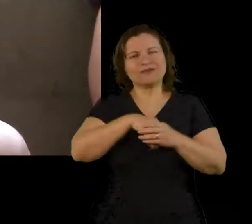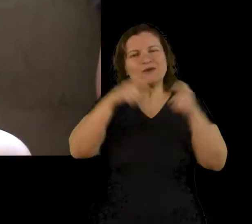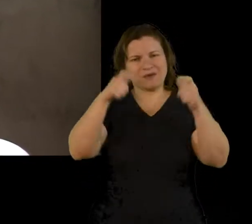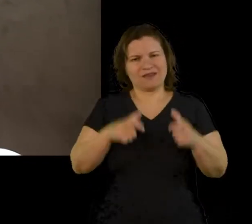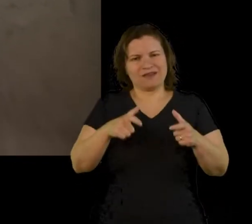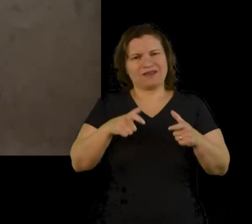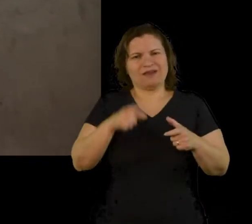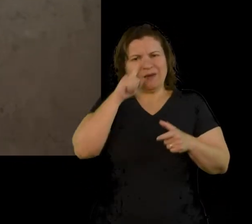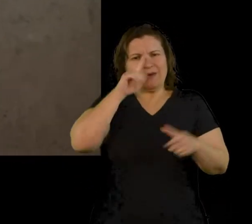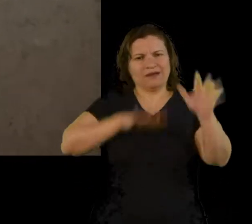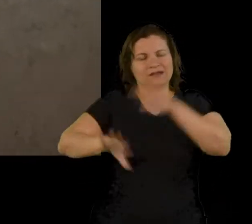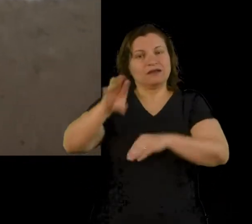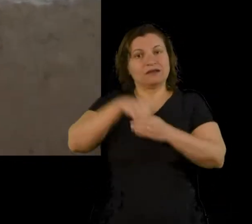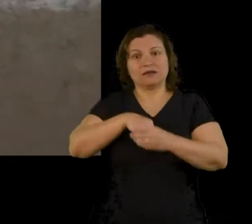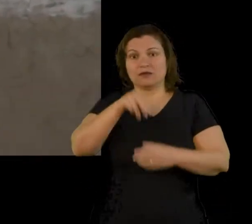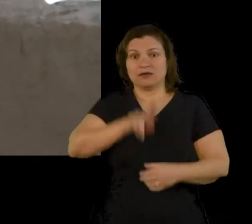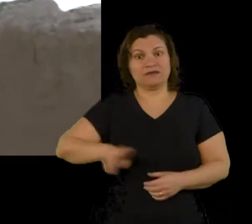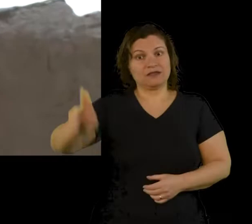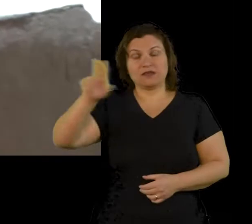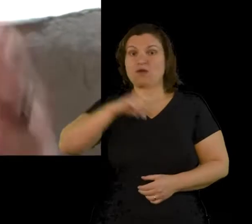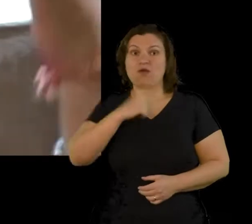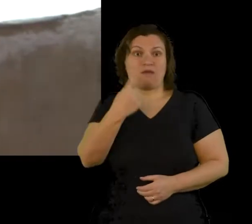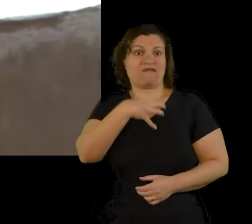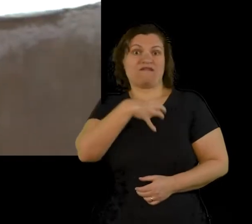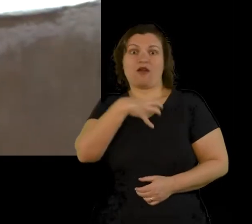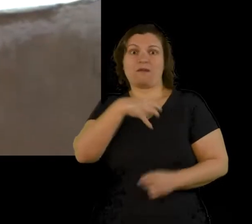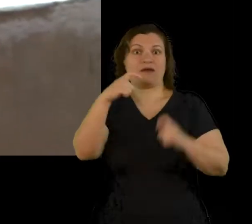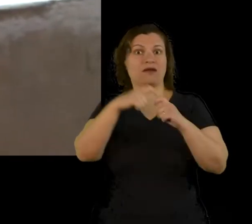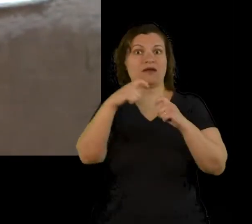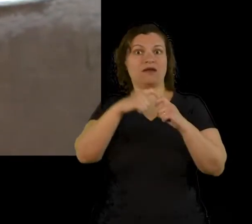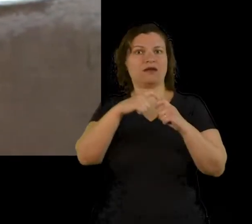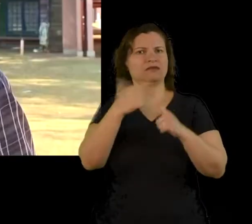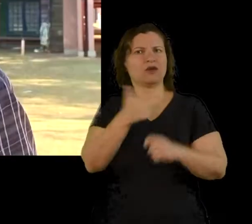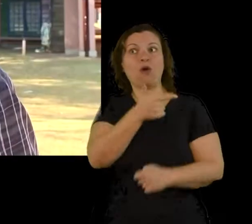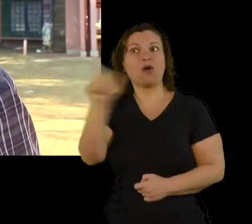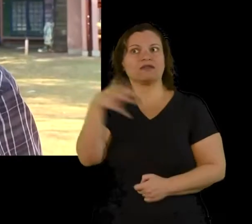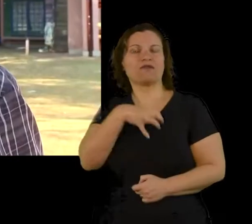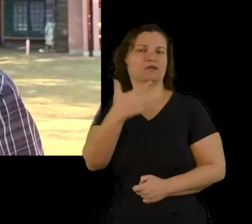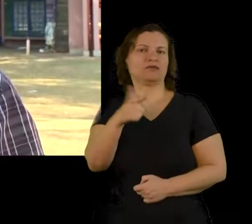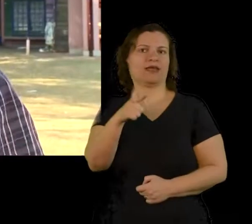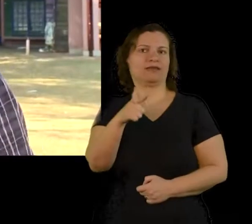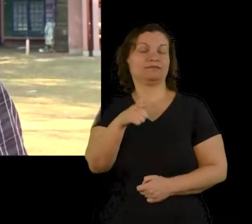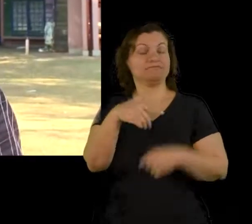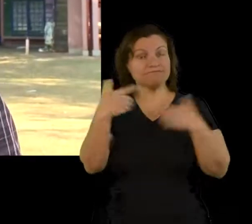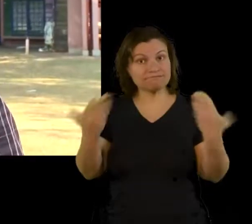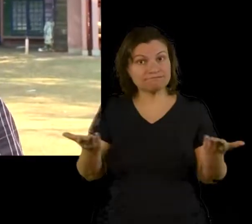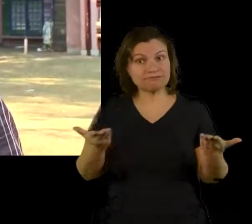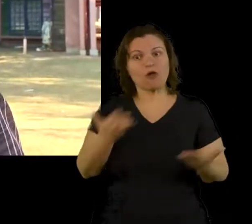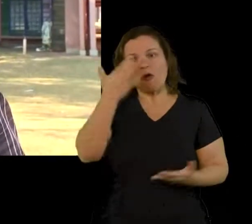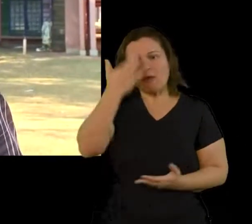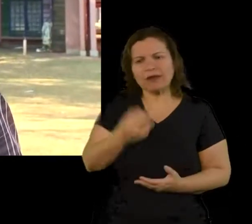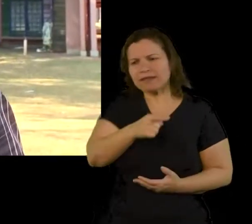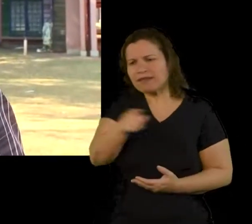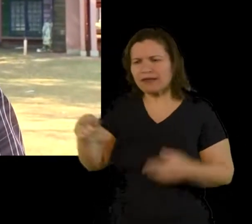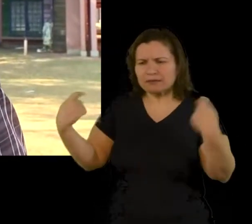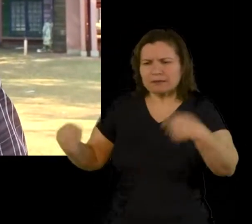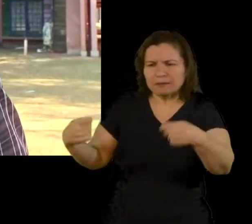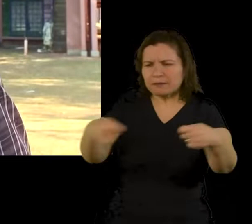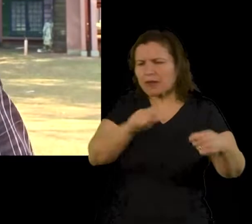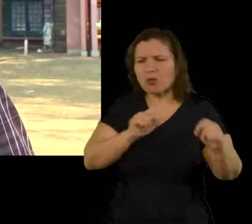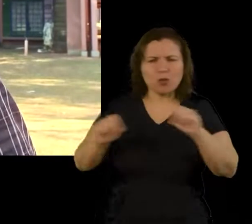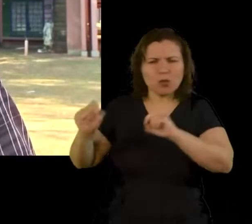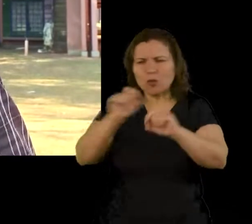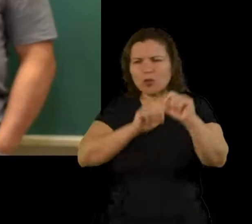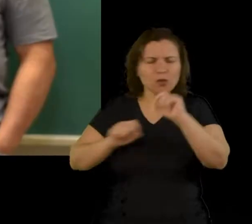dentro da universidade, tem só uma forma de medicina, não existem outras formas, certo? Então, compreender as necessidades